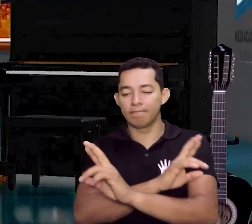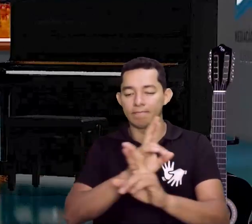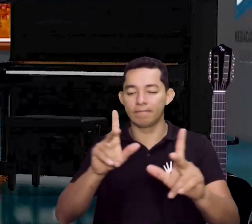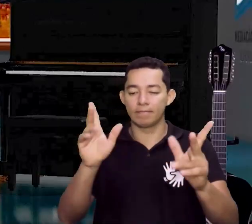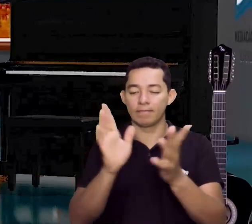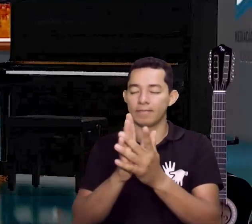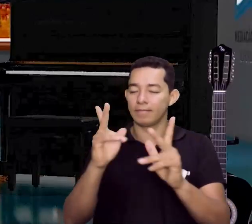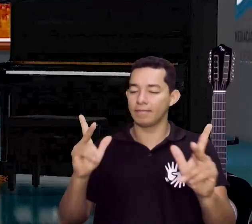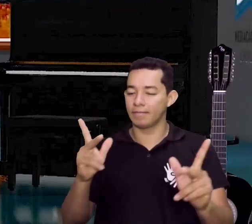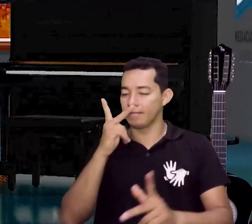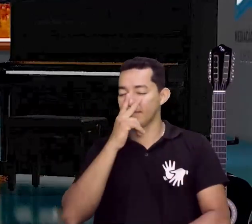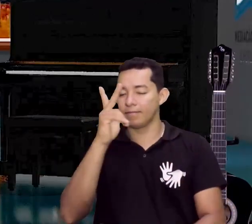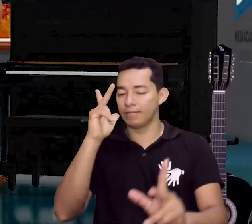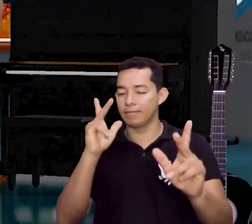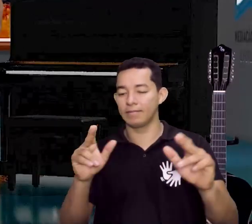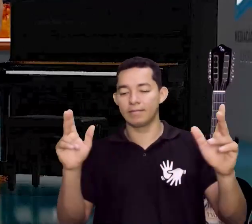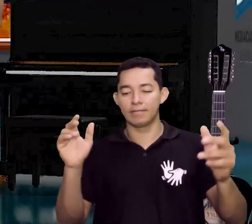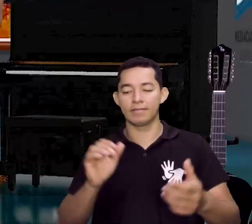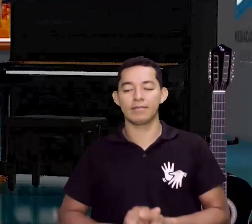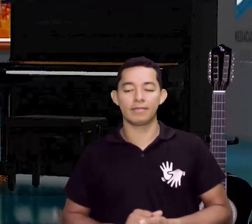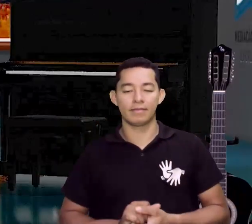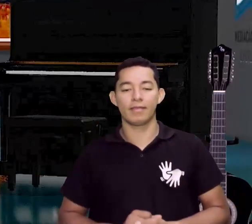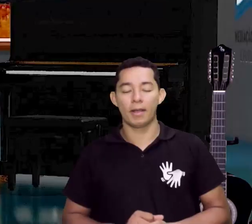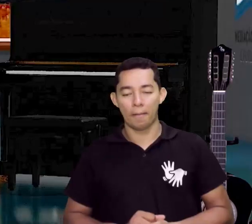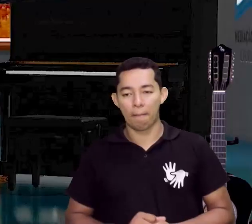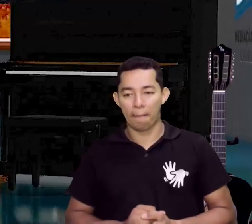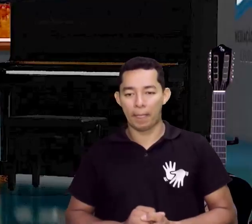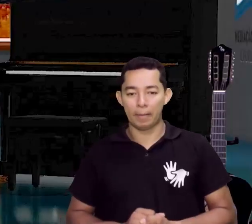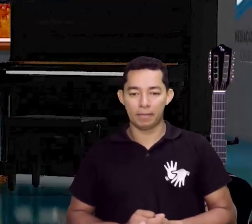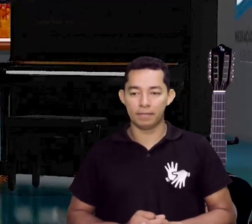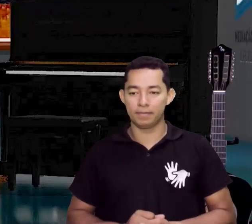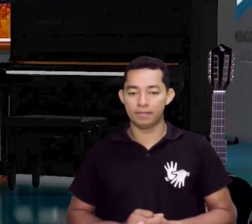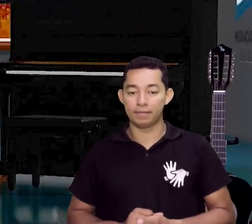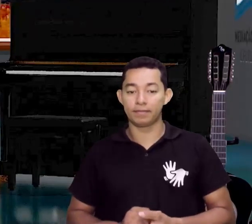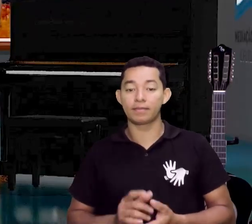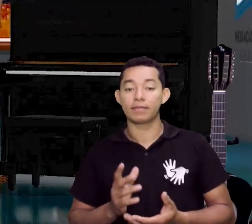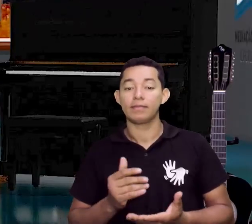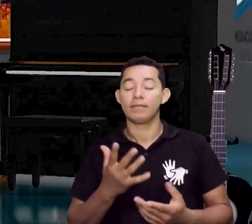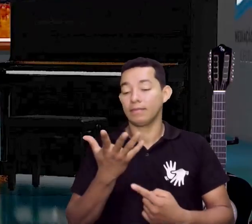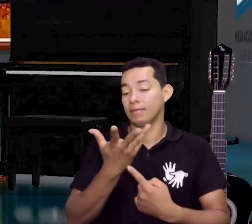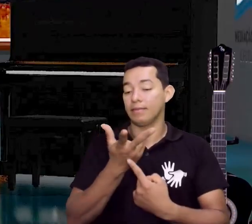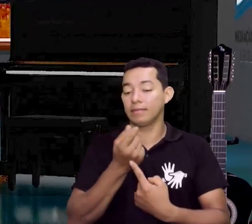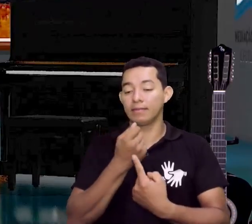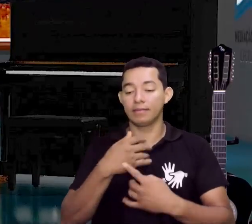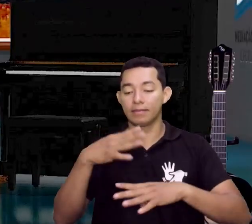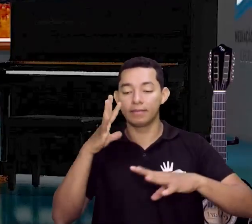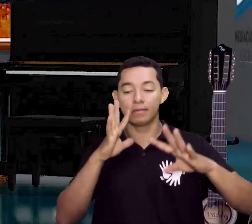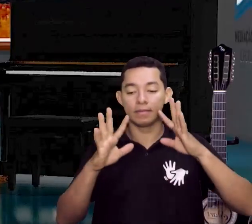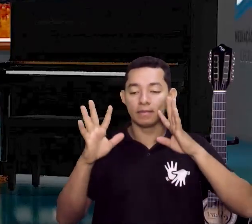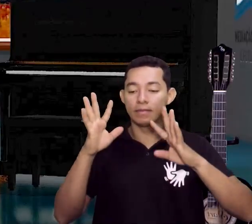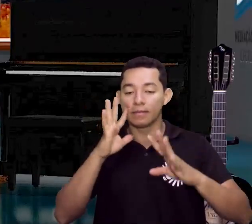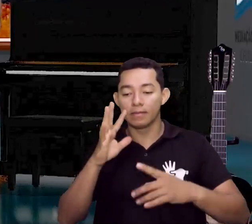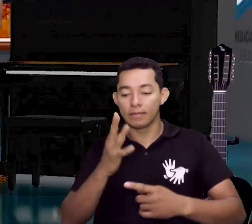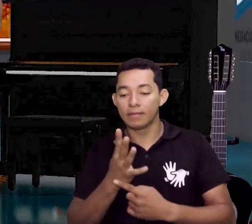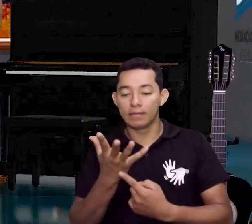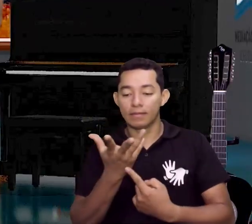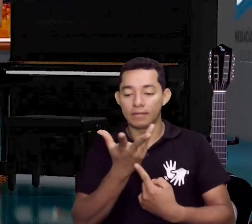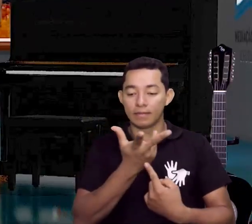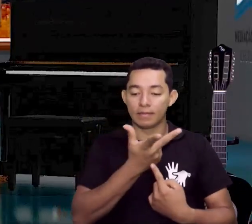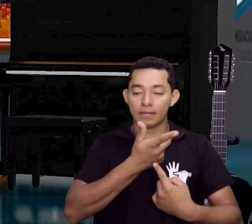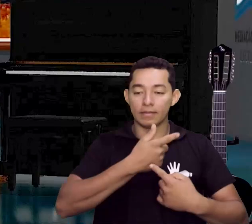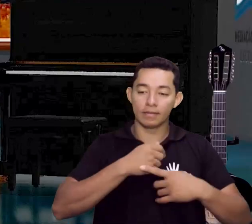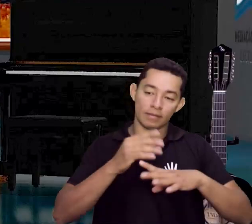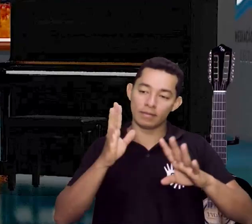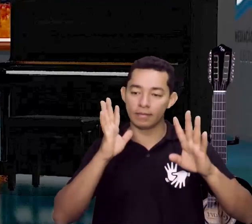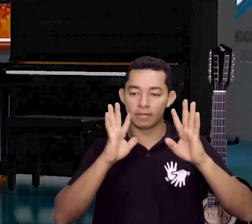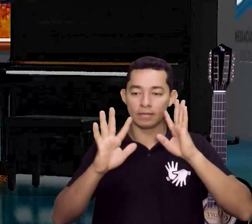vê diferente que parece igual. Vem comigo, vem! Arte é tão legal, vai!